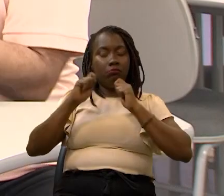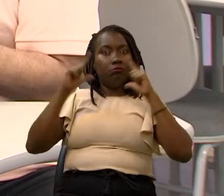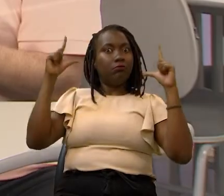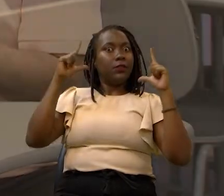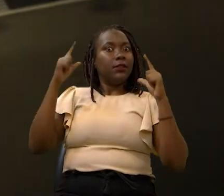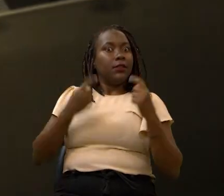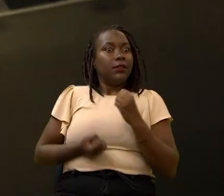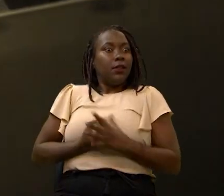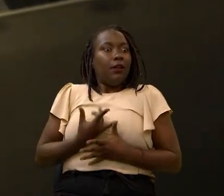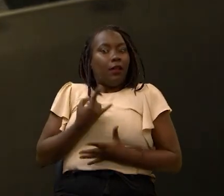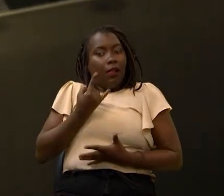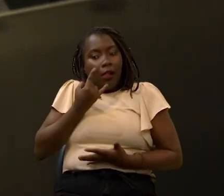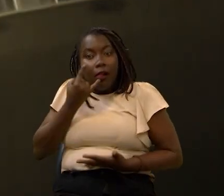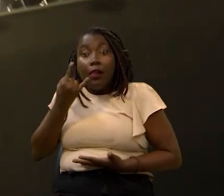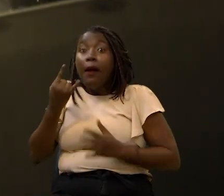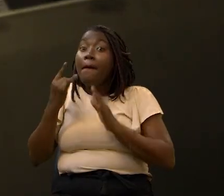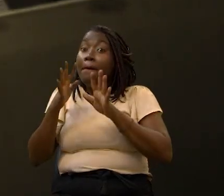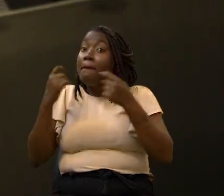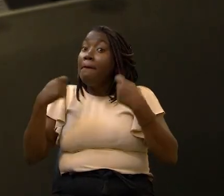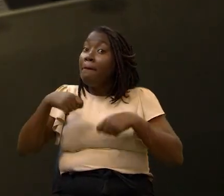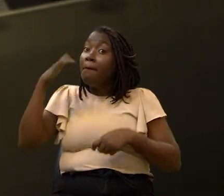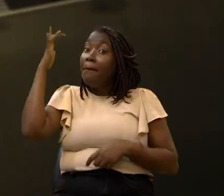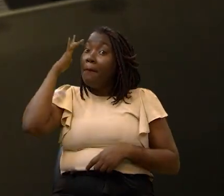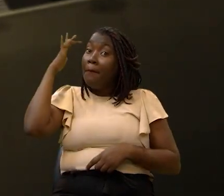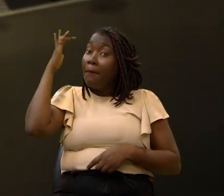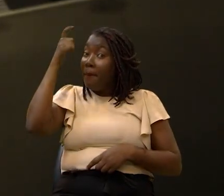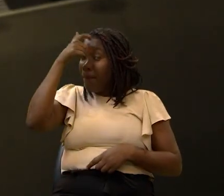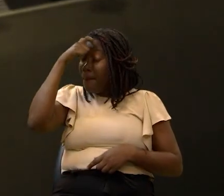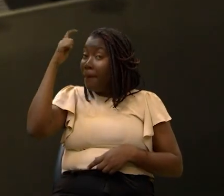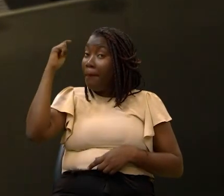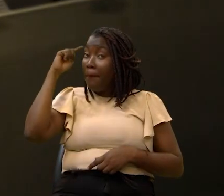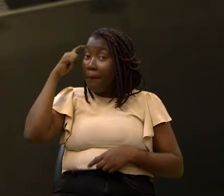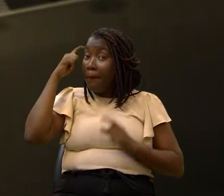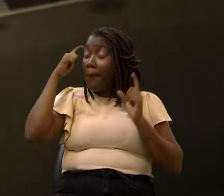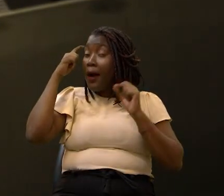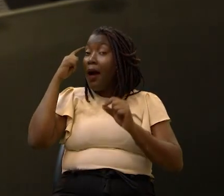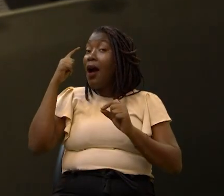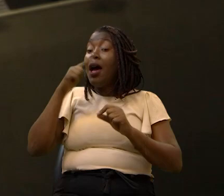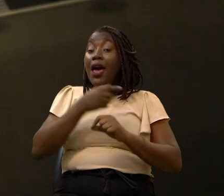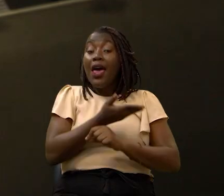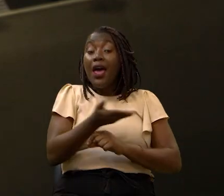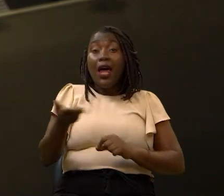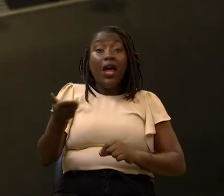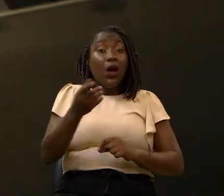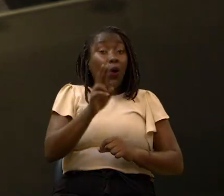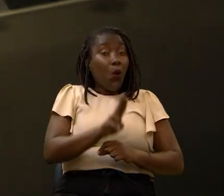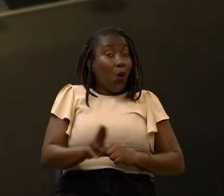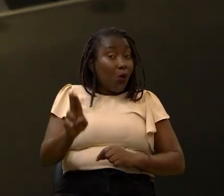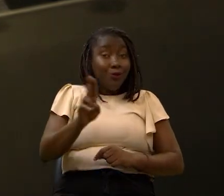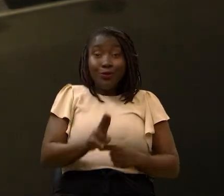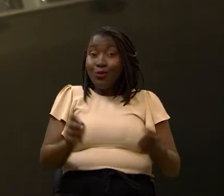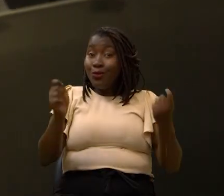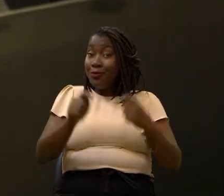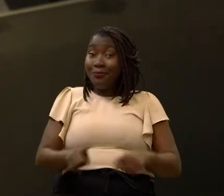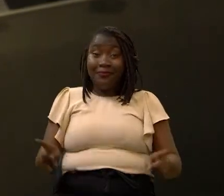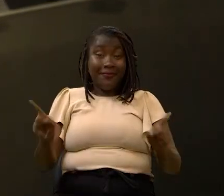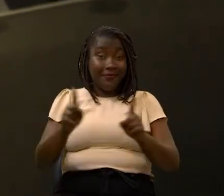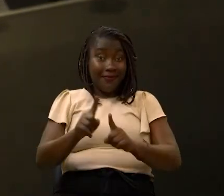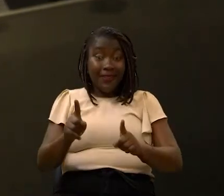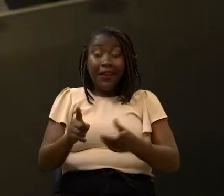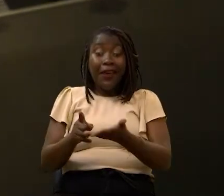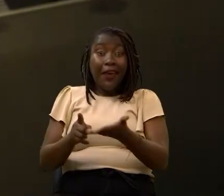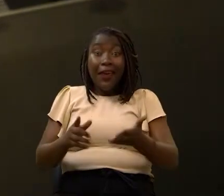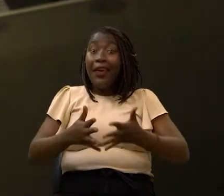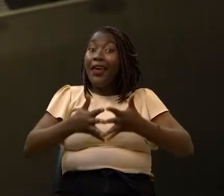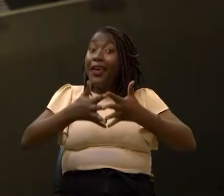nas pessoas necessidades, mas nós precisamos ter a consciência que muitas vezes esse consumo ele é